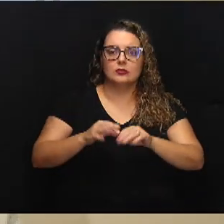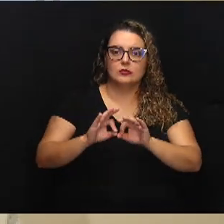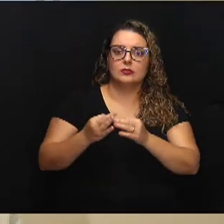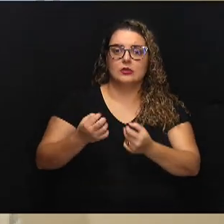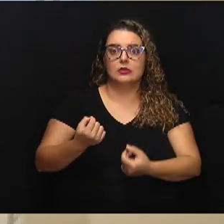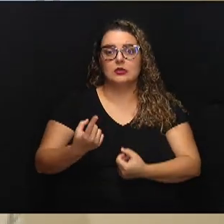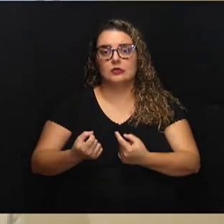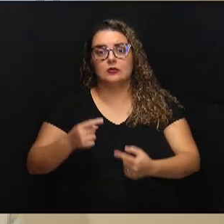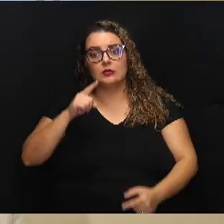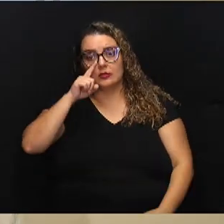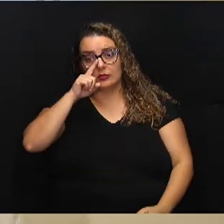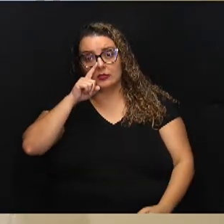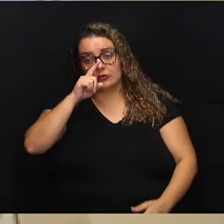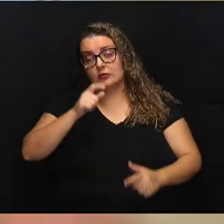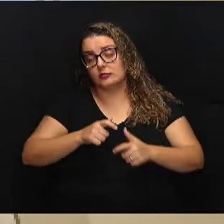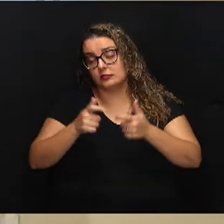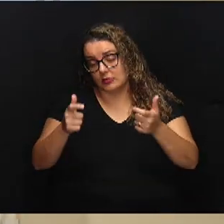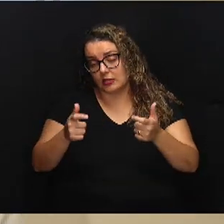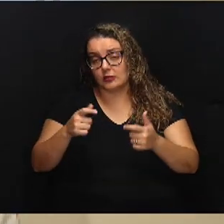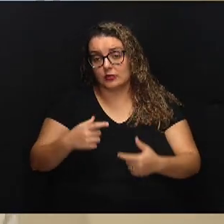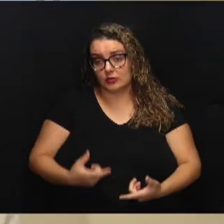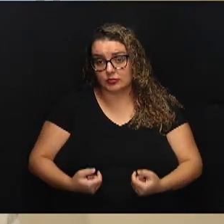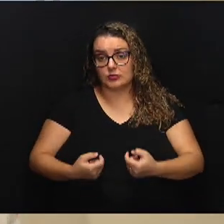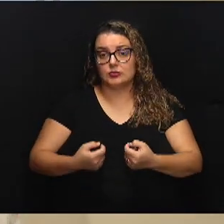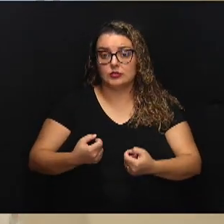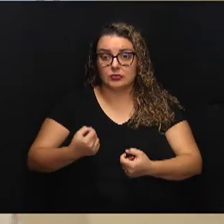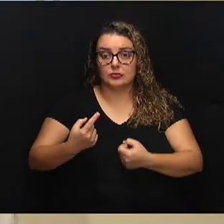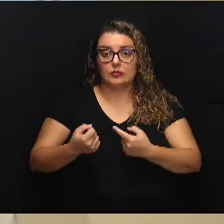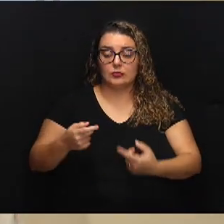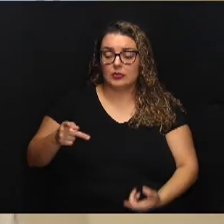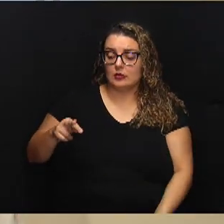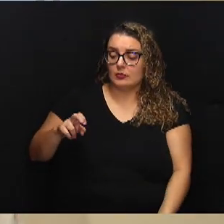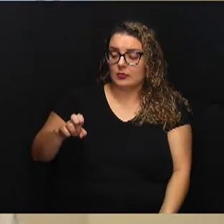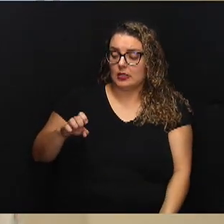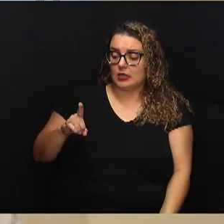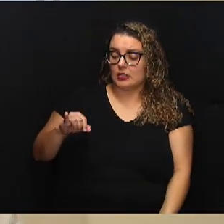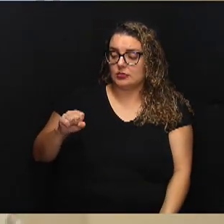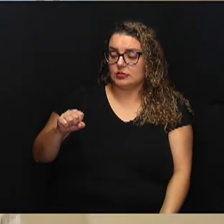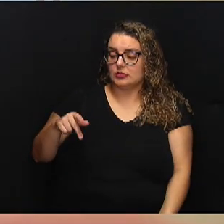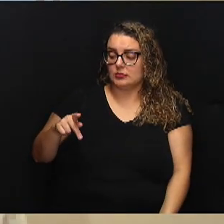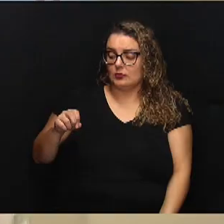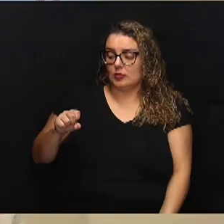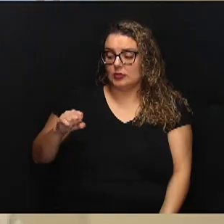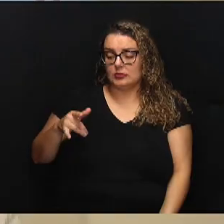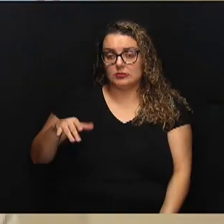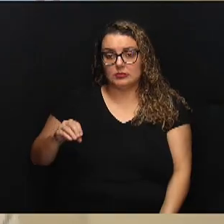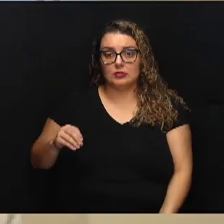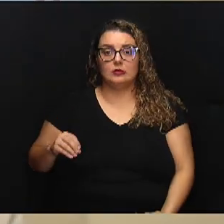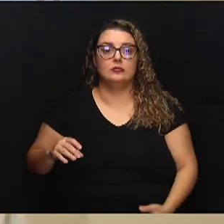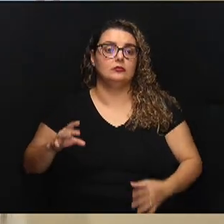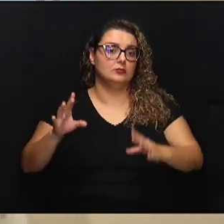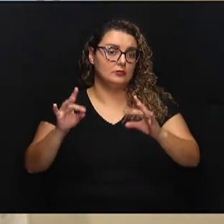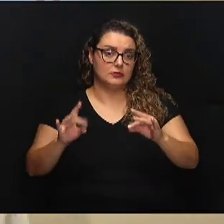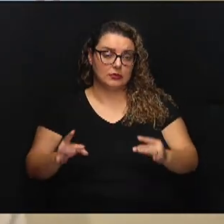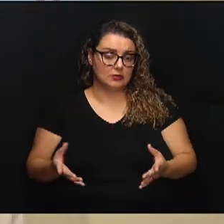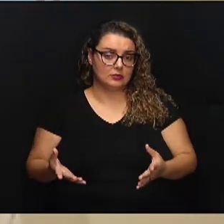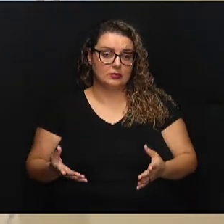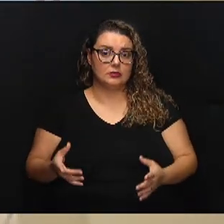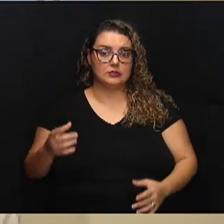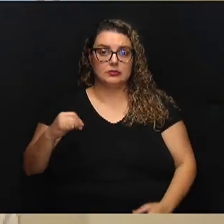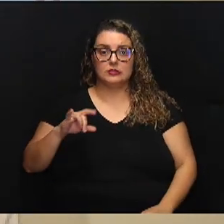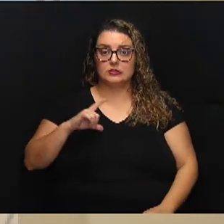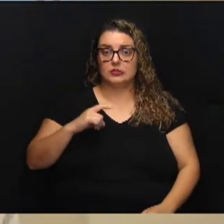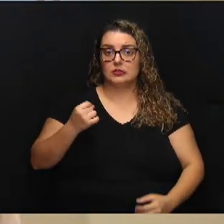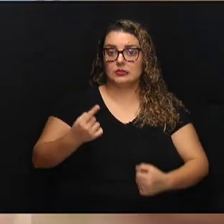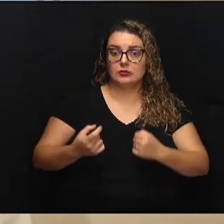risco elevado de câncer e se existe alguma predisposição específica, né? Se existe algum caso em que não foi